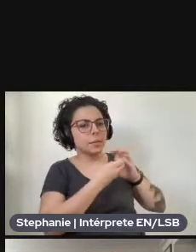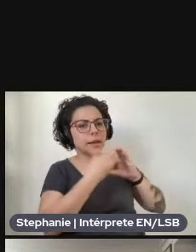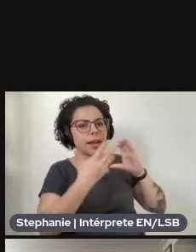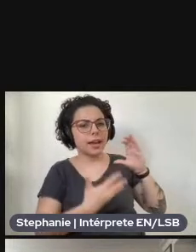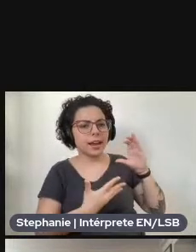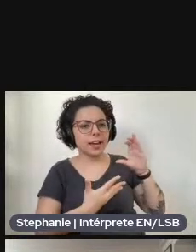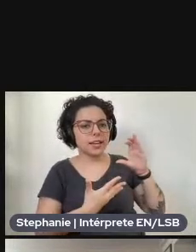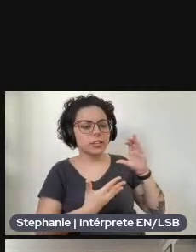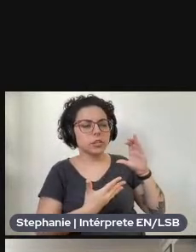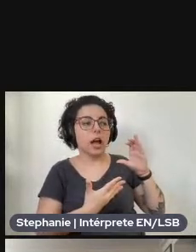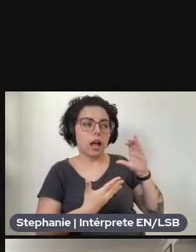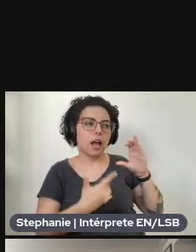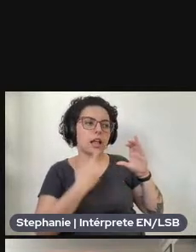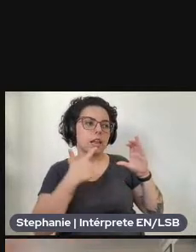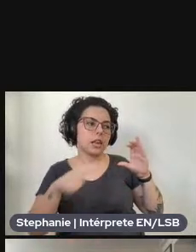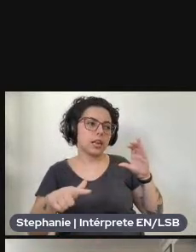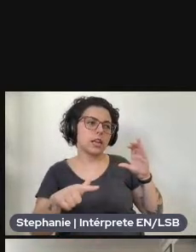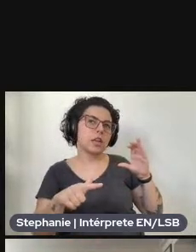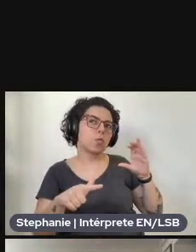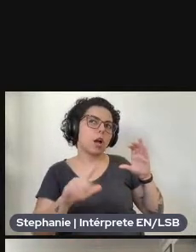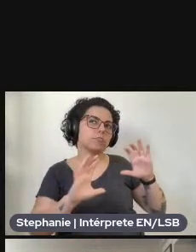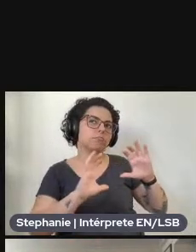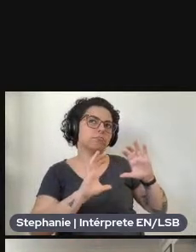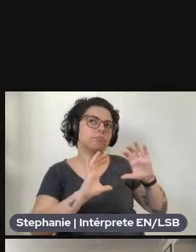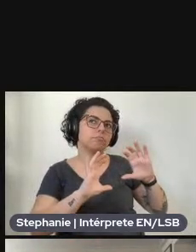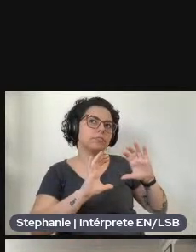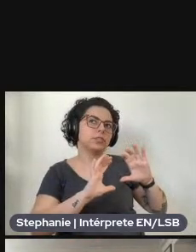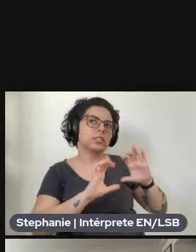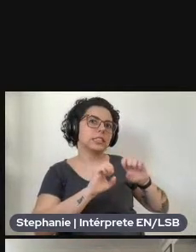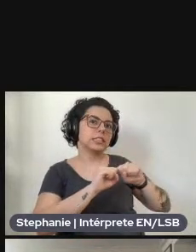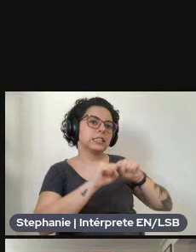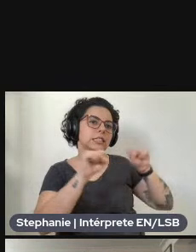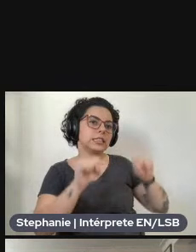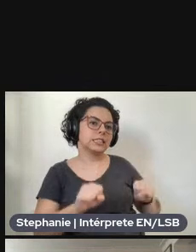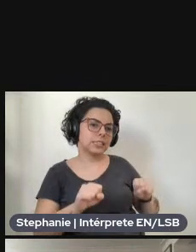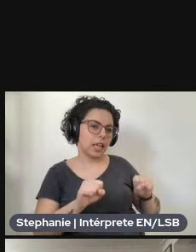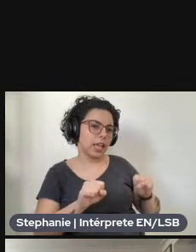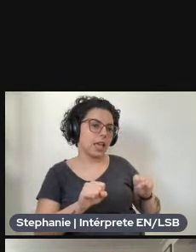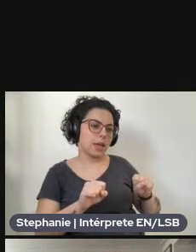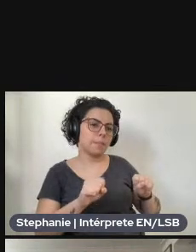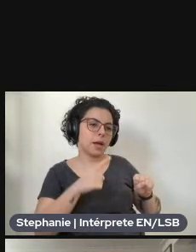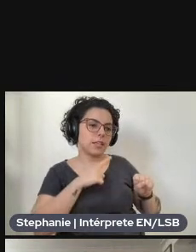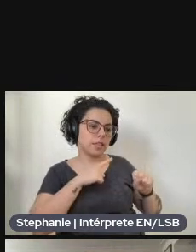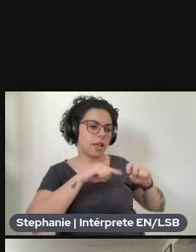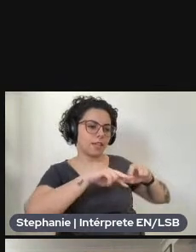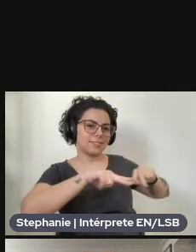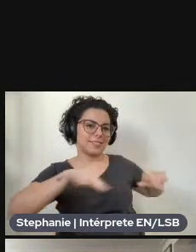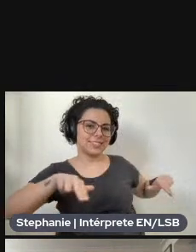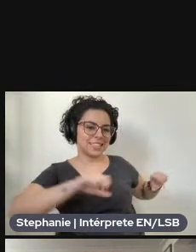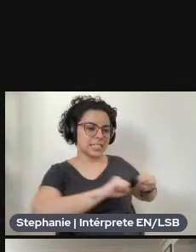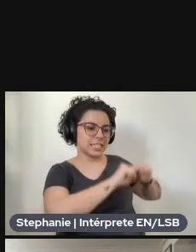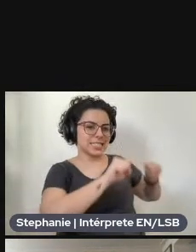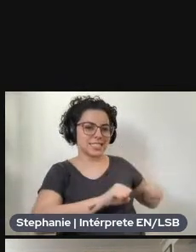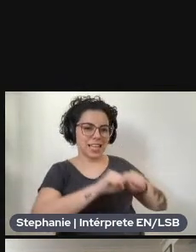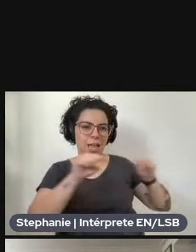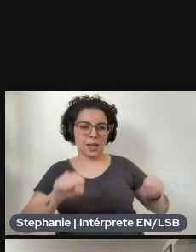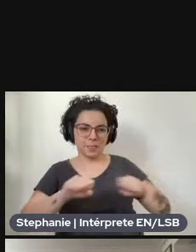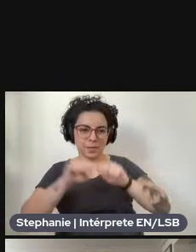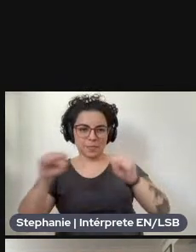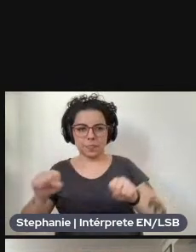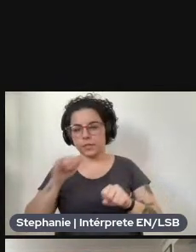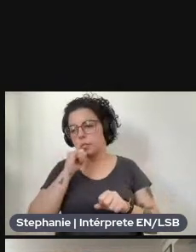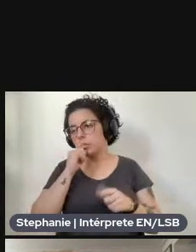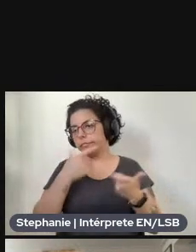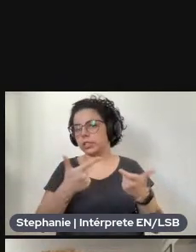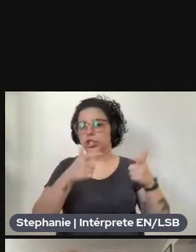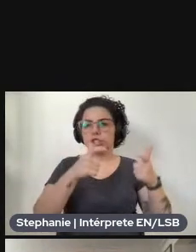subsistema, isto é, ao nível das instituições, ao nível de determinados géneros, ao nível de determinados registros. Pessoalmente acho que